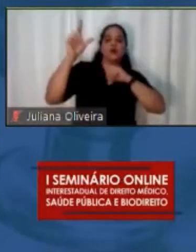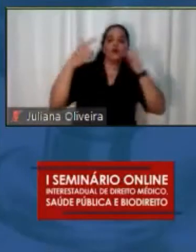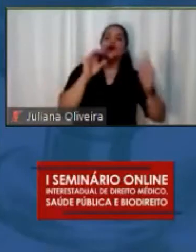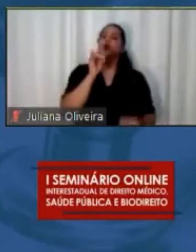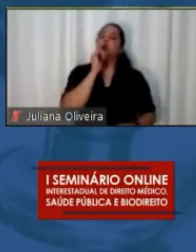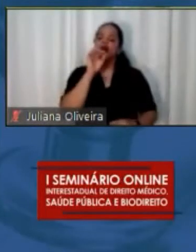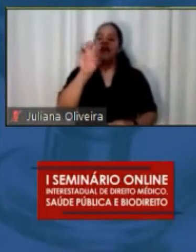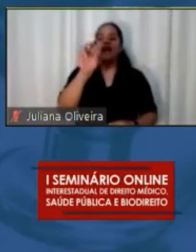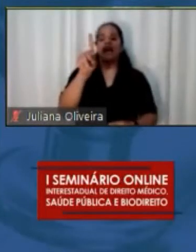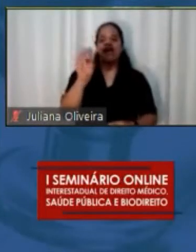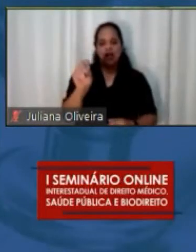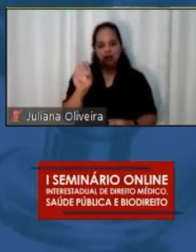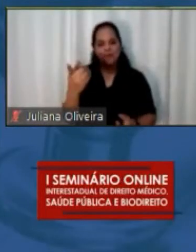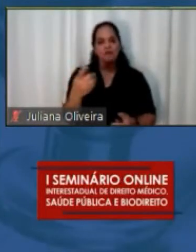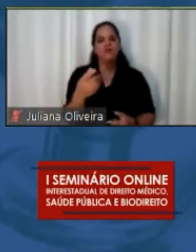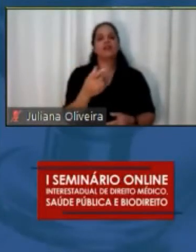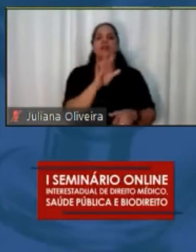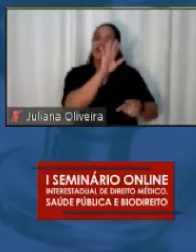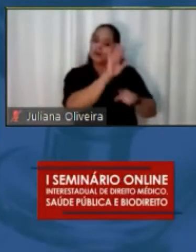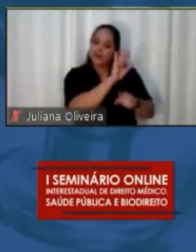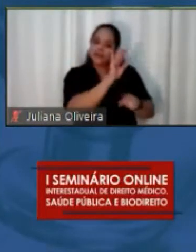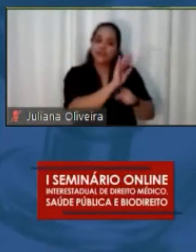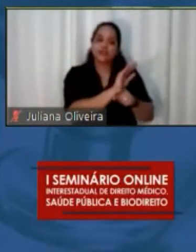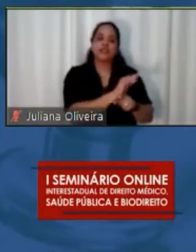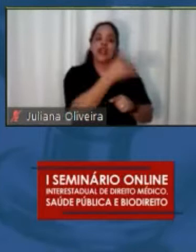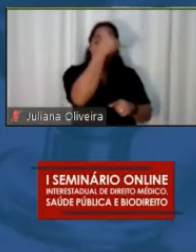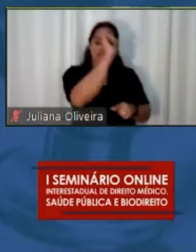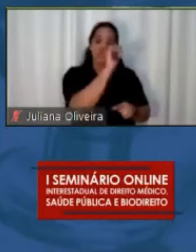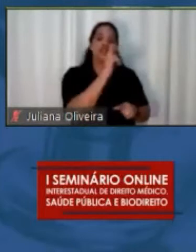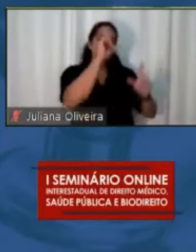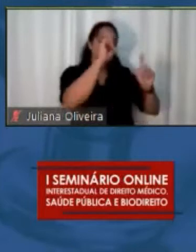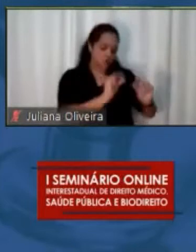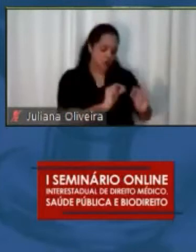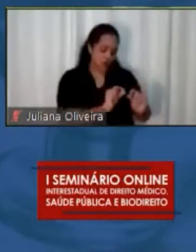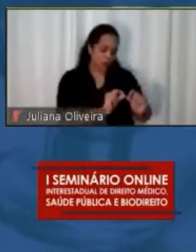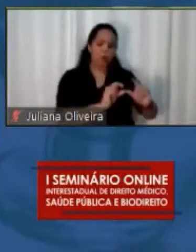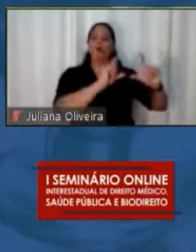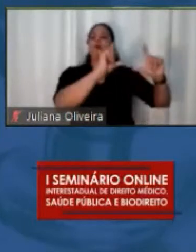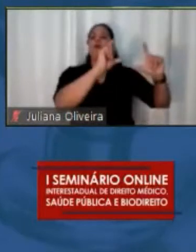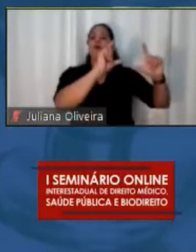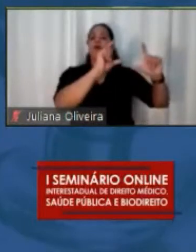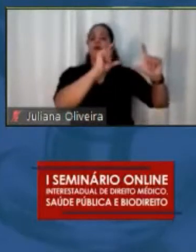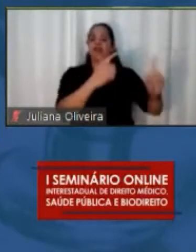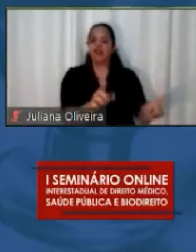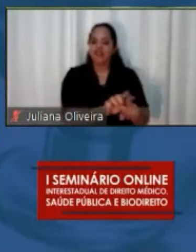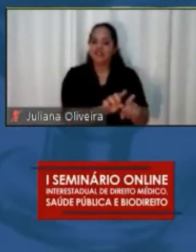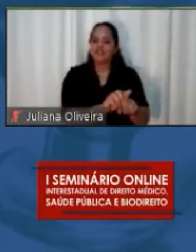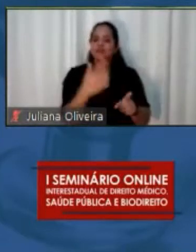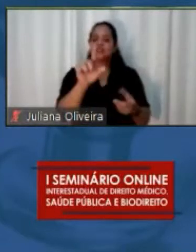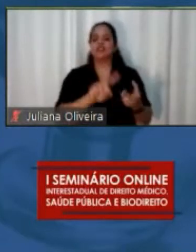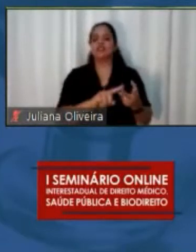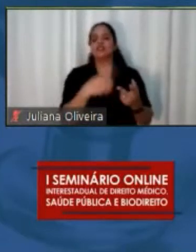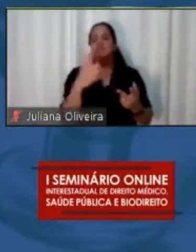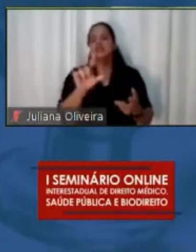considerada inicialmente. A hemodiluição normovolêmica, que é algo que é utilizado em cirurgias eletivas, a recuperação intraoperatória de